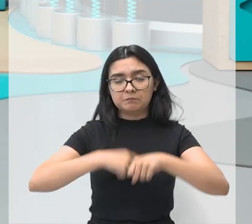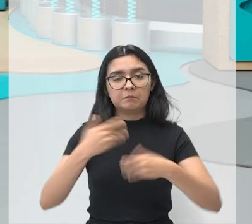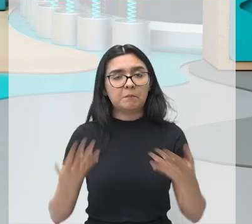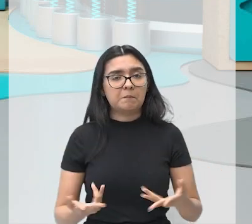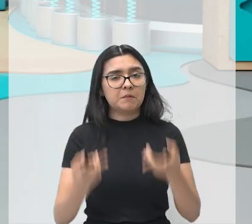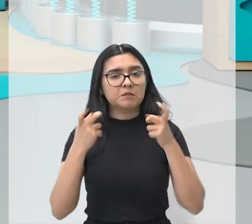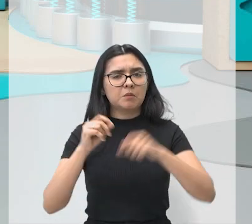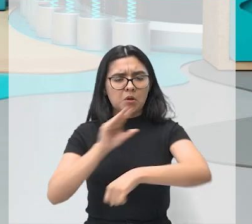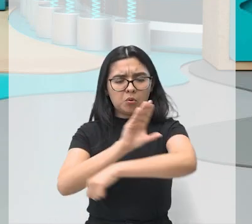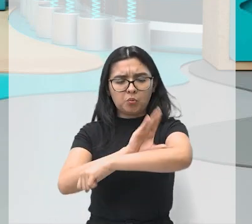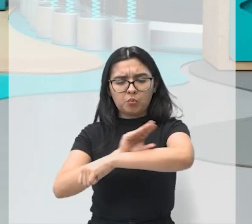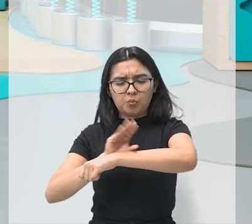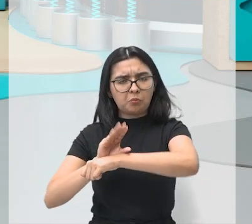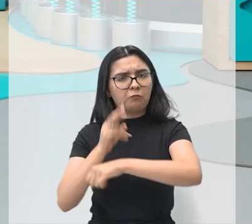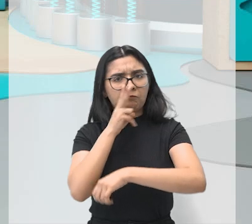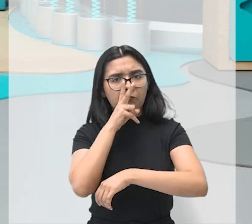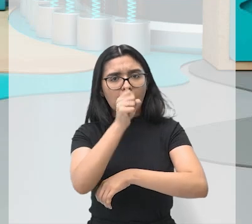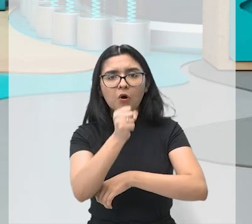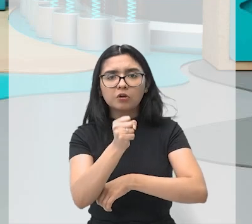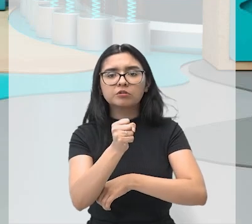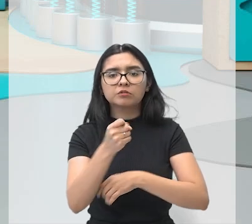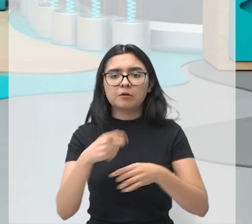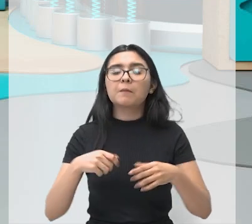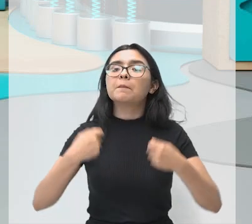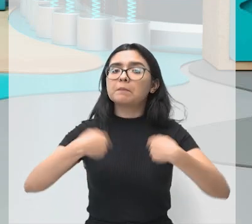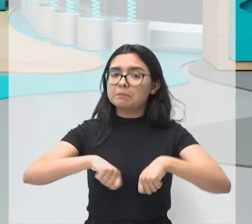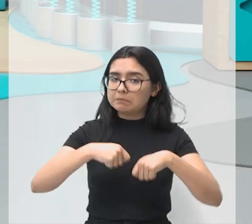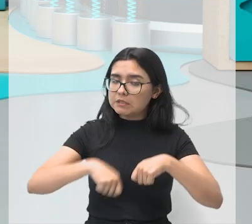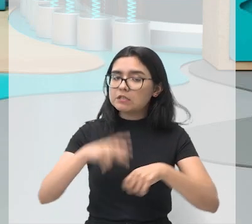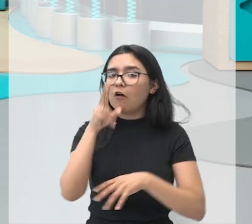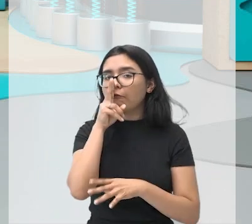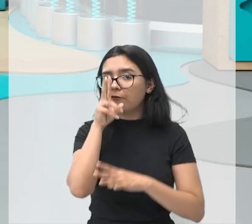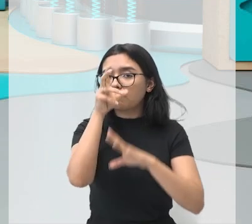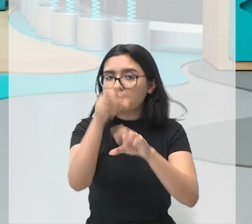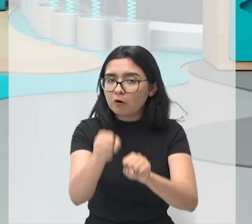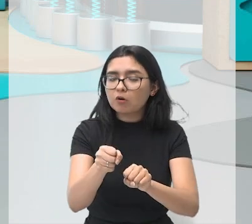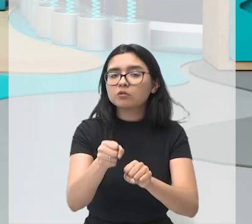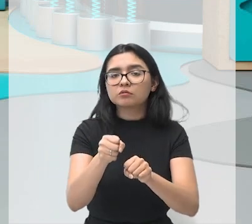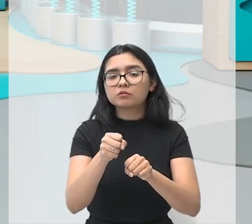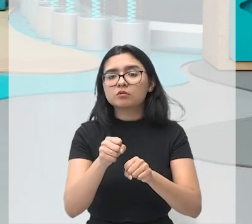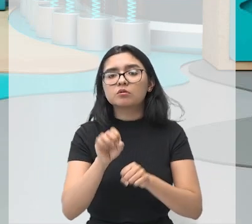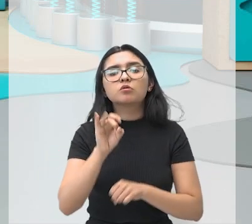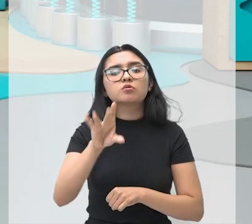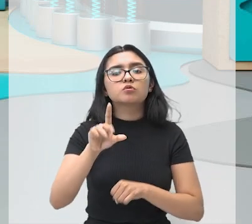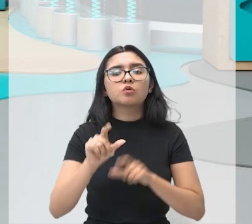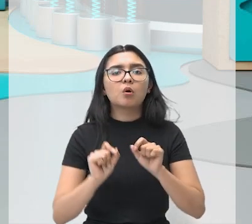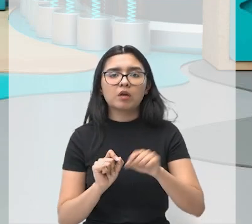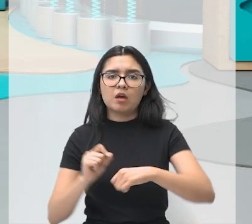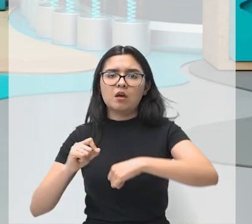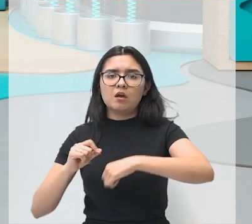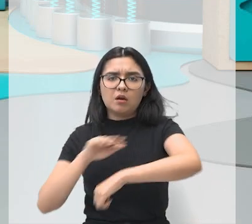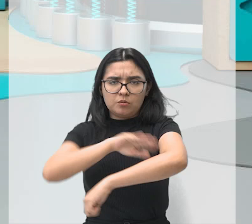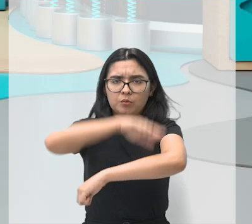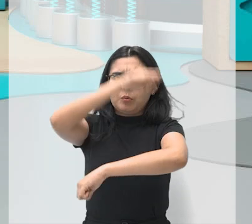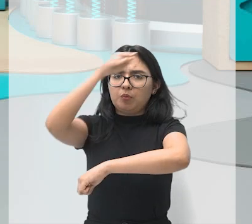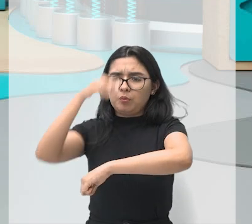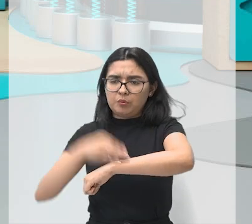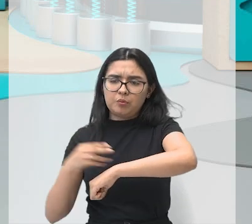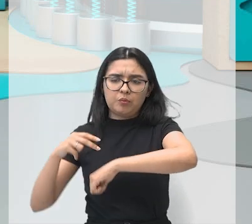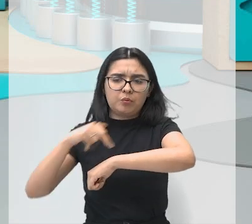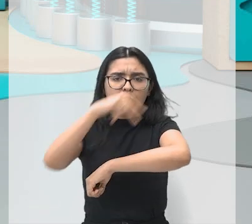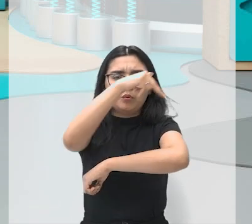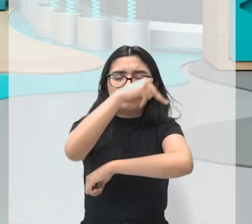resistência muscular, uma vez que você vai precisar fazer força em algum momento, não só para subir ladeiras, mas para que haja